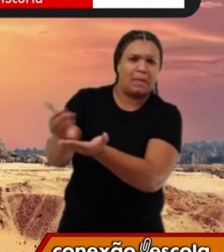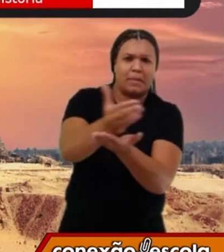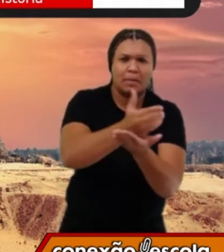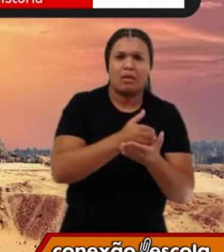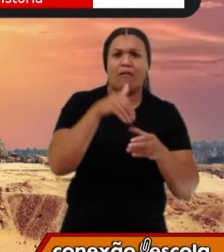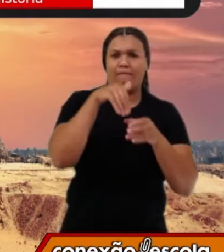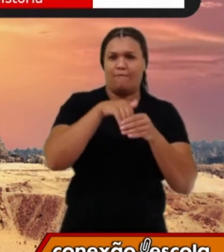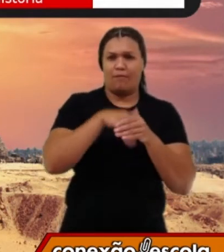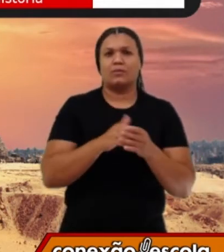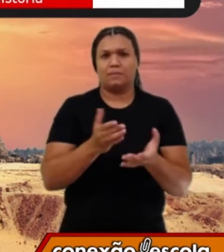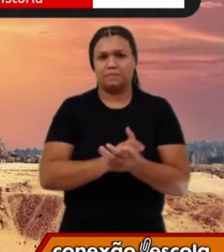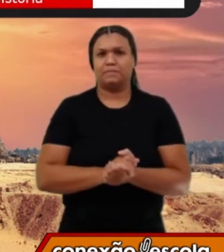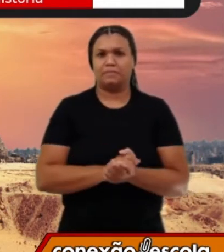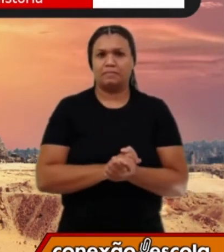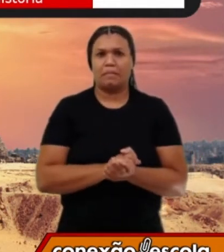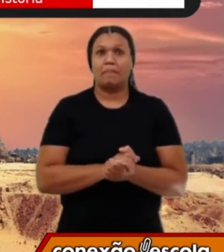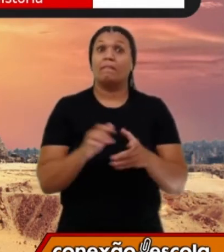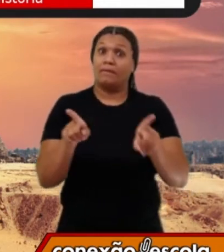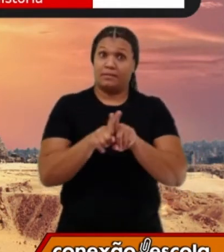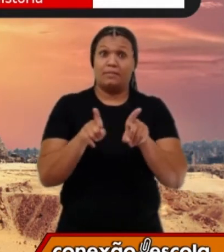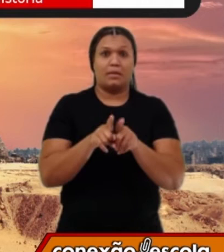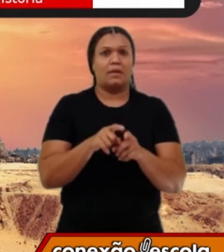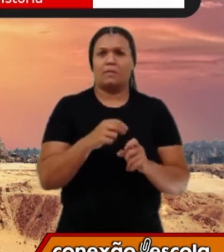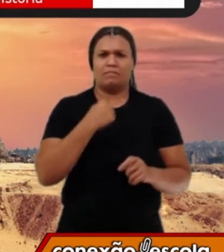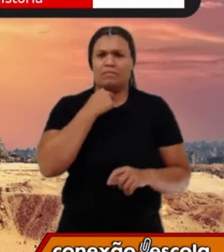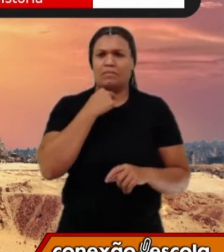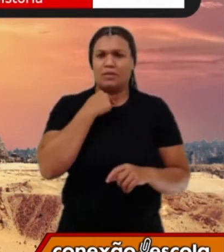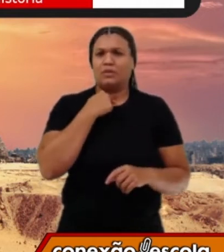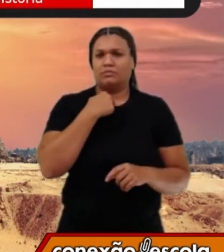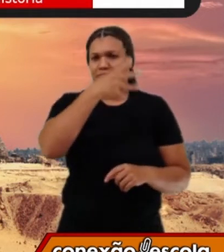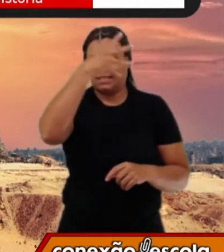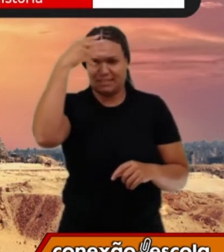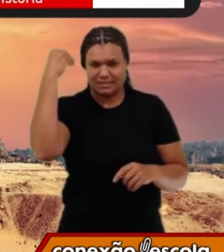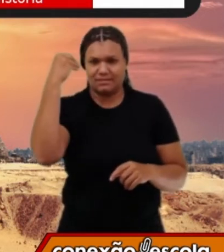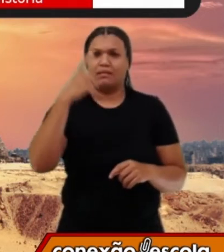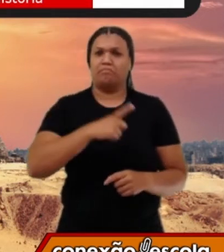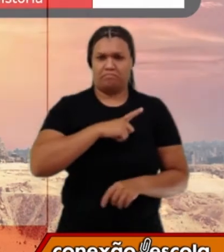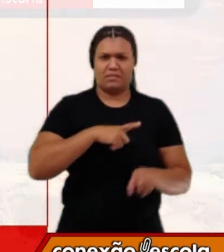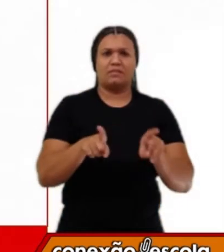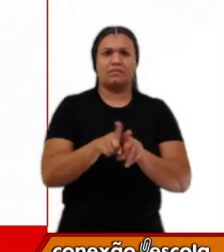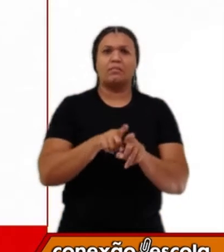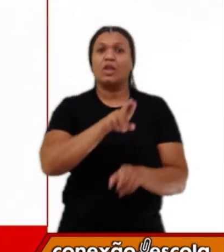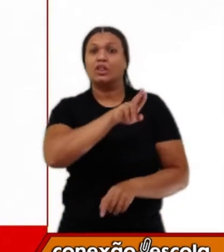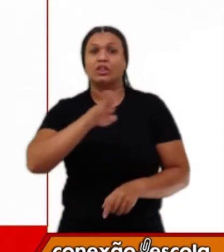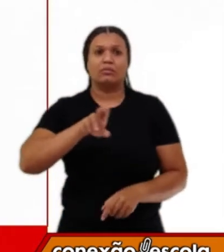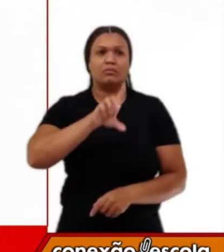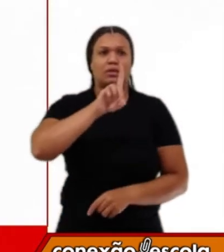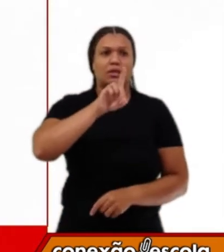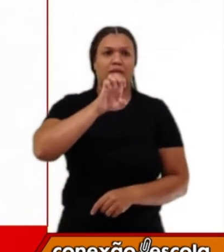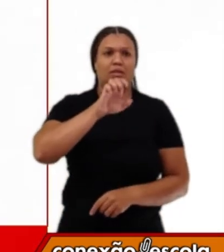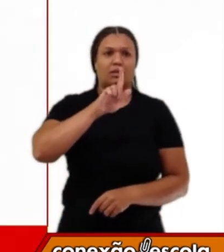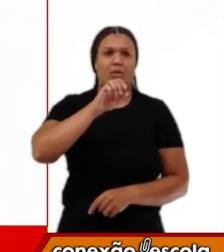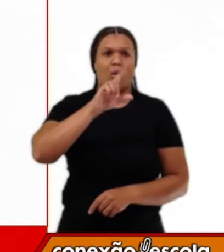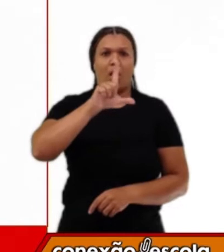esses eleitores. E não podemos deixar de destacar a existência da chamada degola,